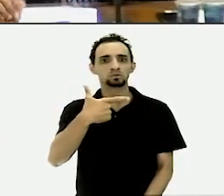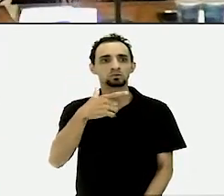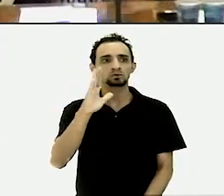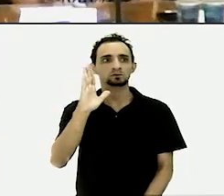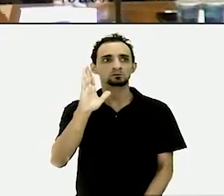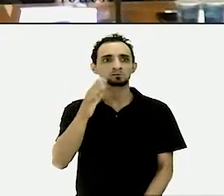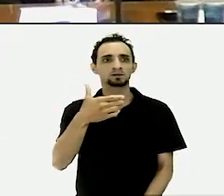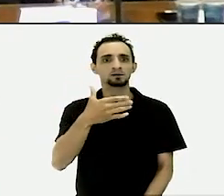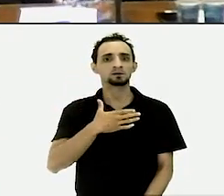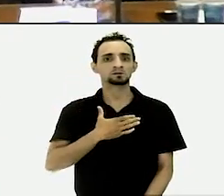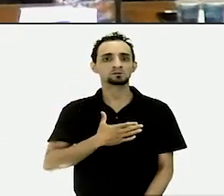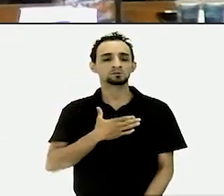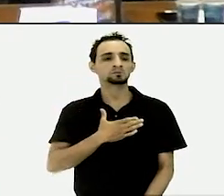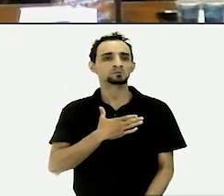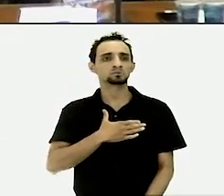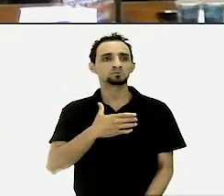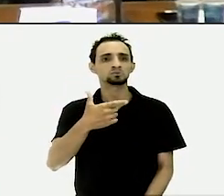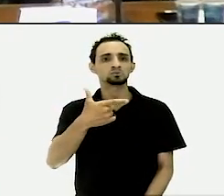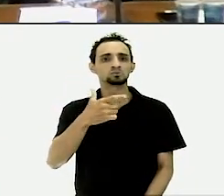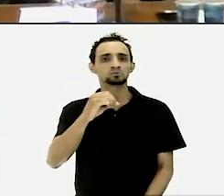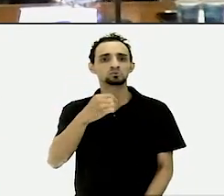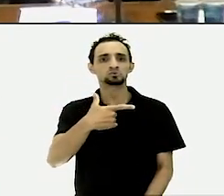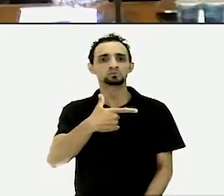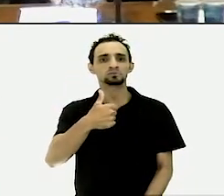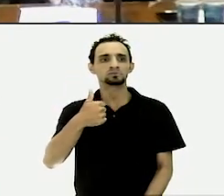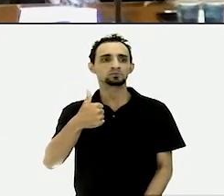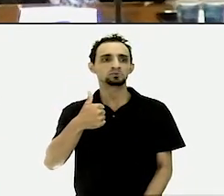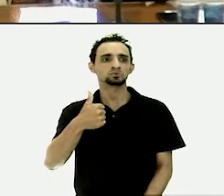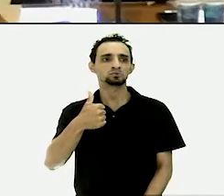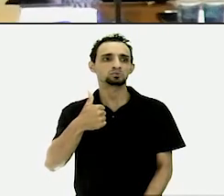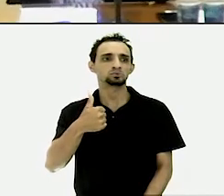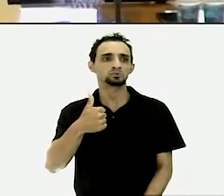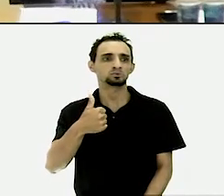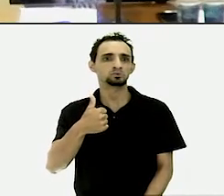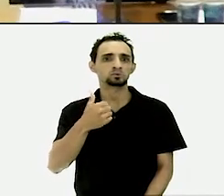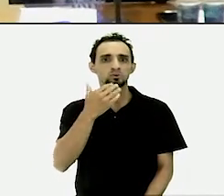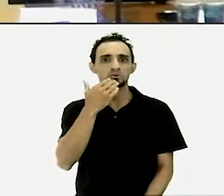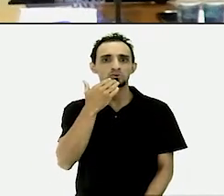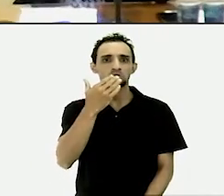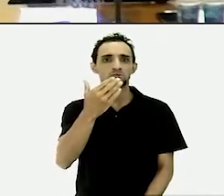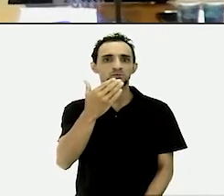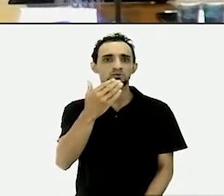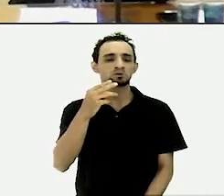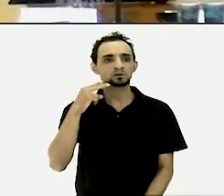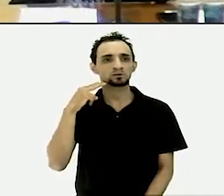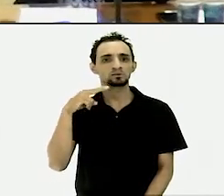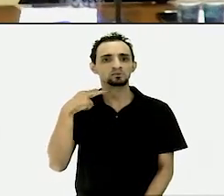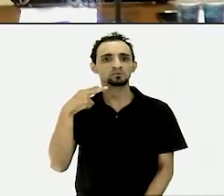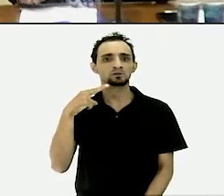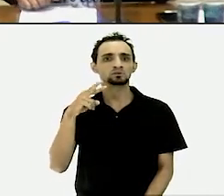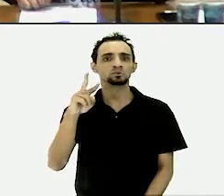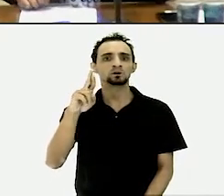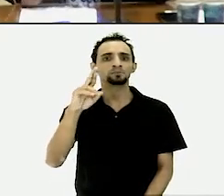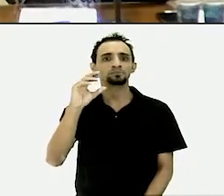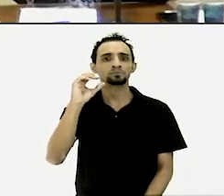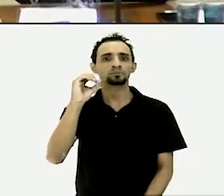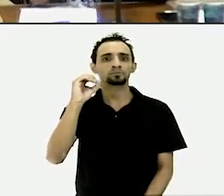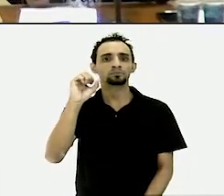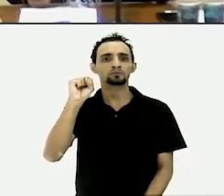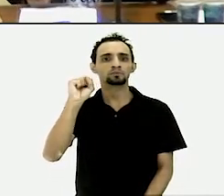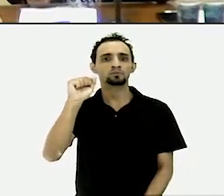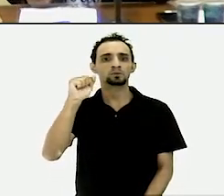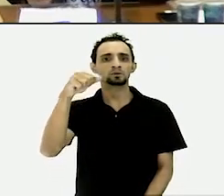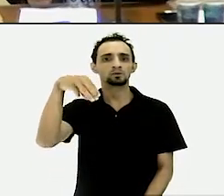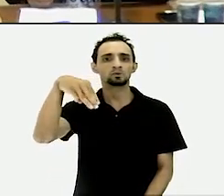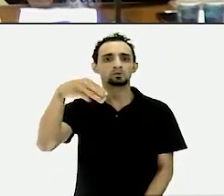porque apresenta um caminho de que é possível realizar atividades e desenvolver uma vida autônoma e saudável.